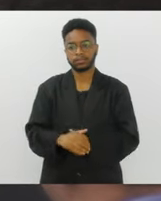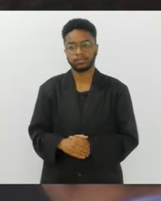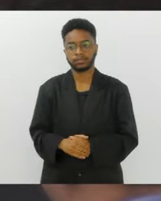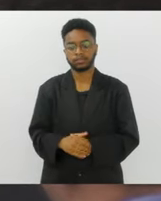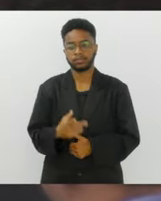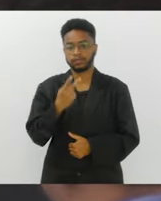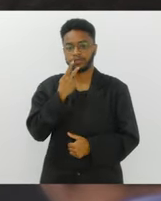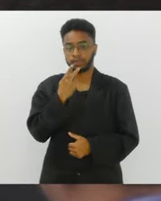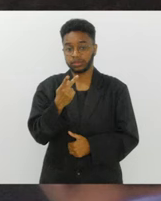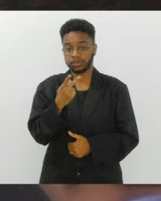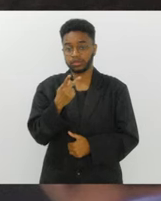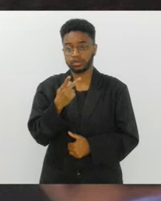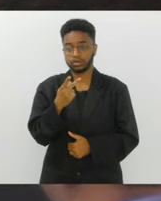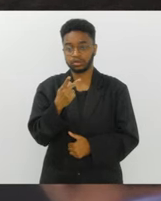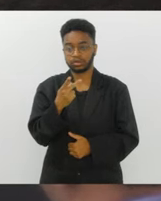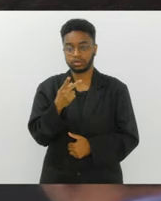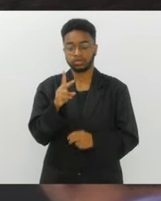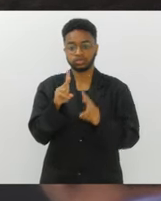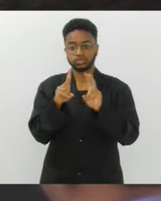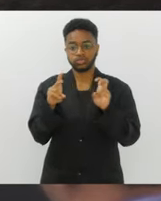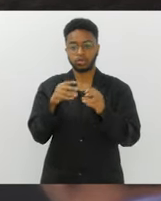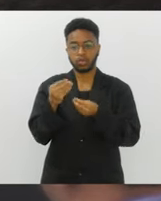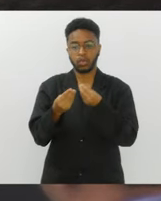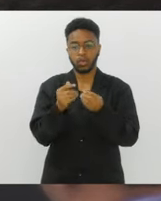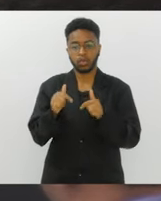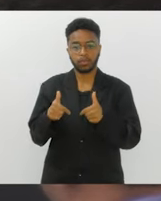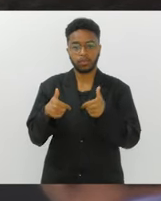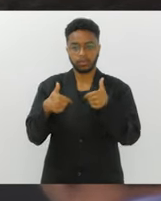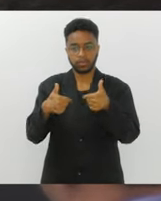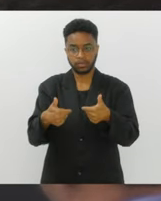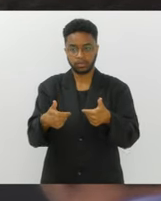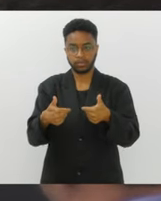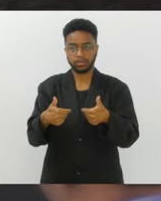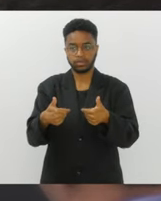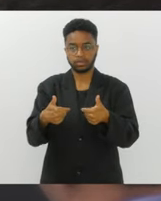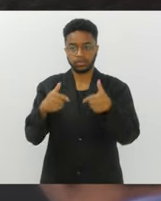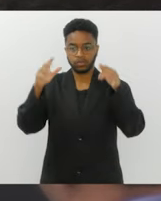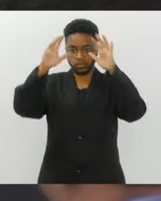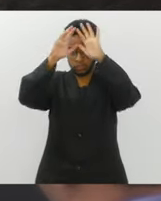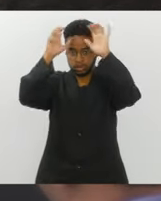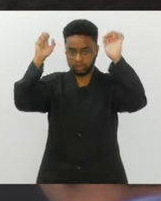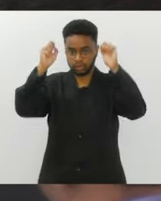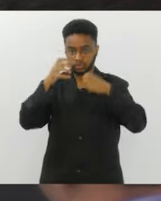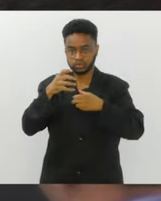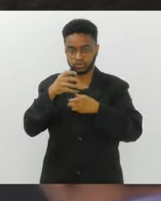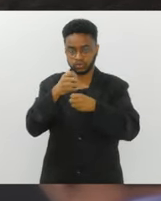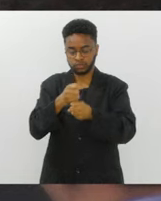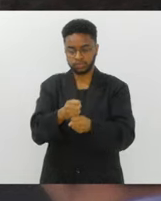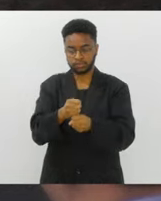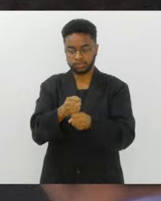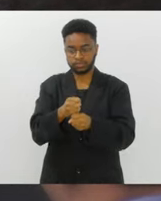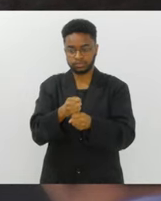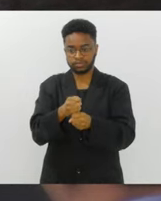falando um pouco sobre a forma de atuação do Tribunal de Contas em